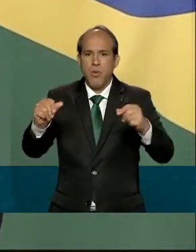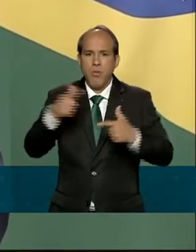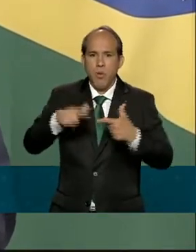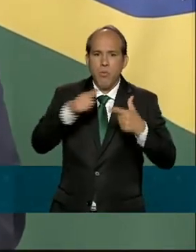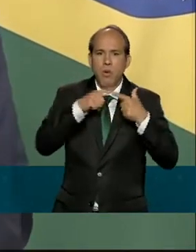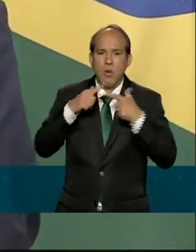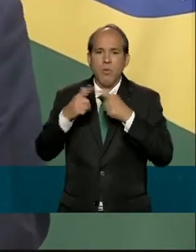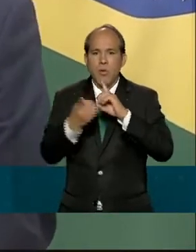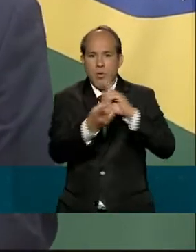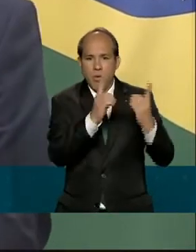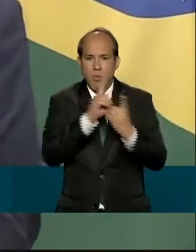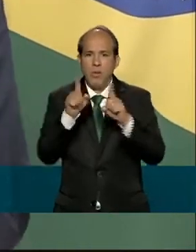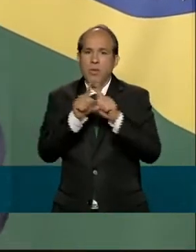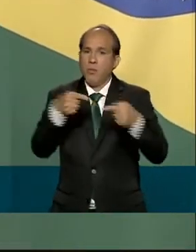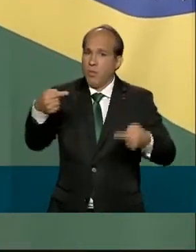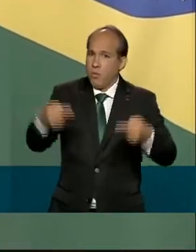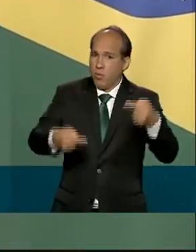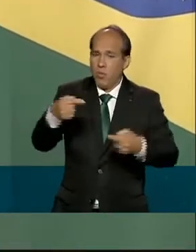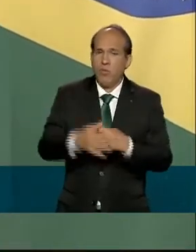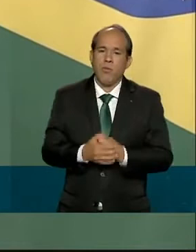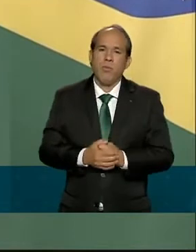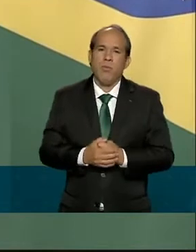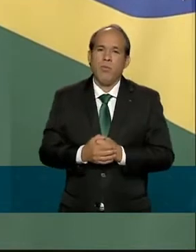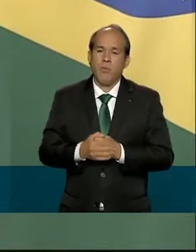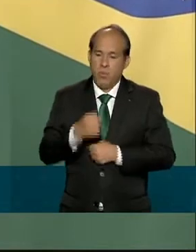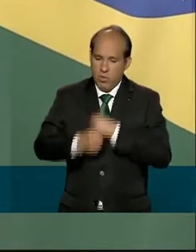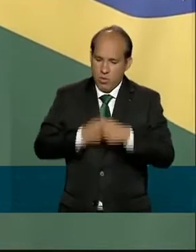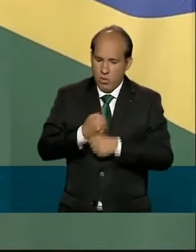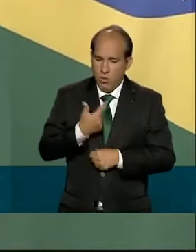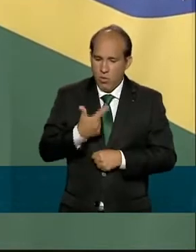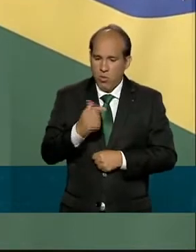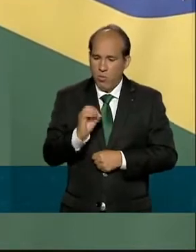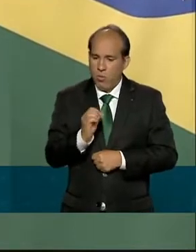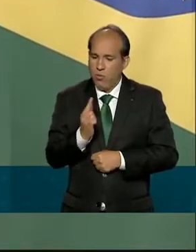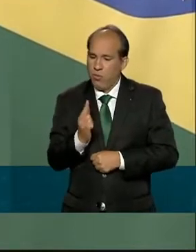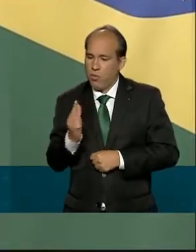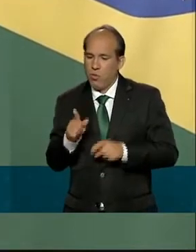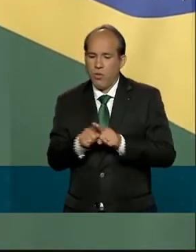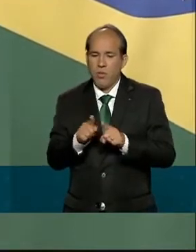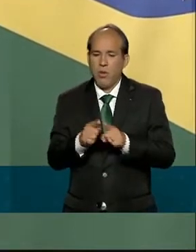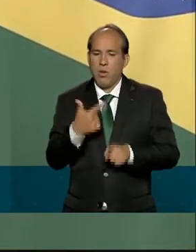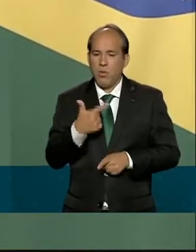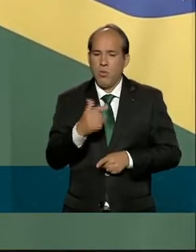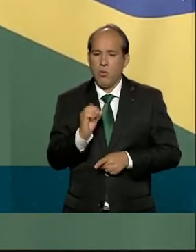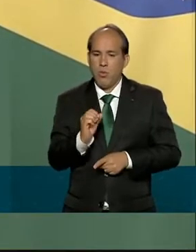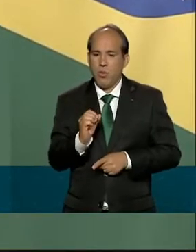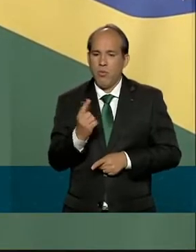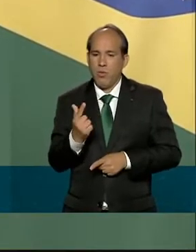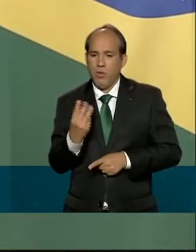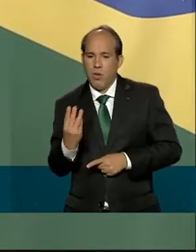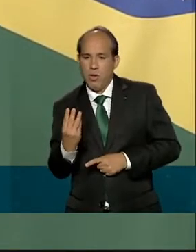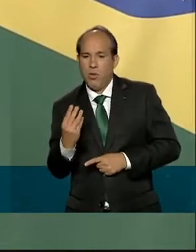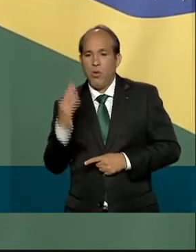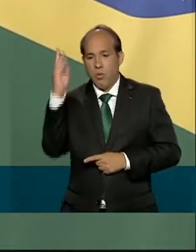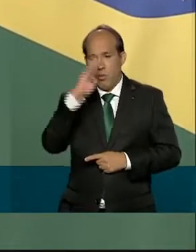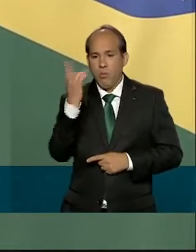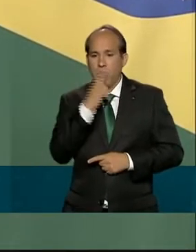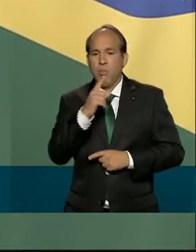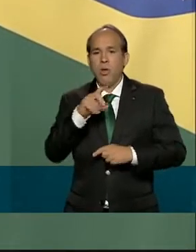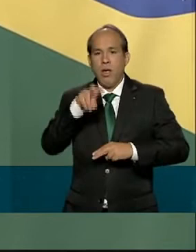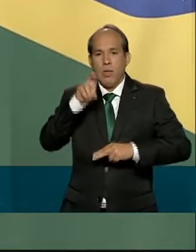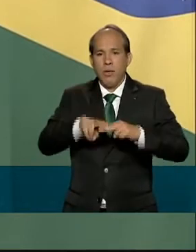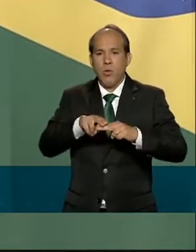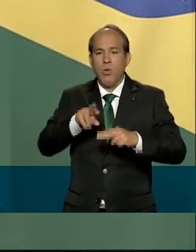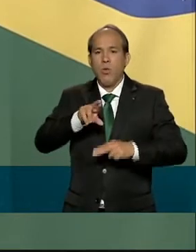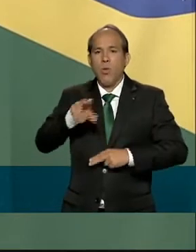políticos. Já que em 2022, 2023, o Brasil tem assento não permanente no Conselho de Segurança